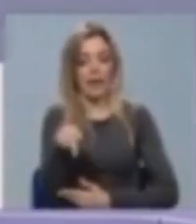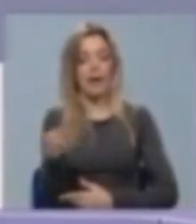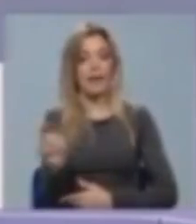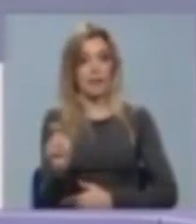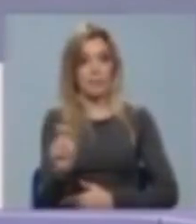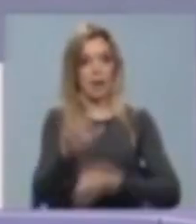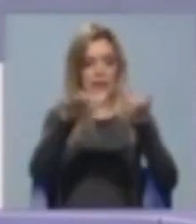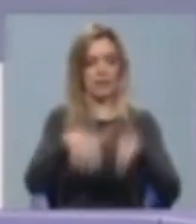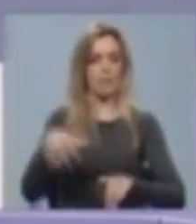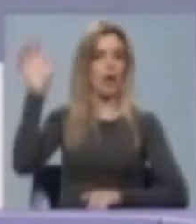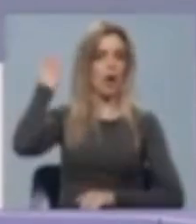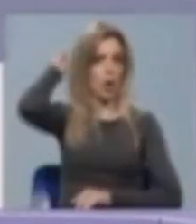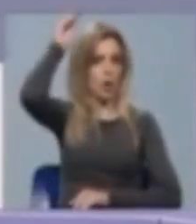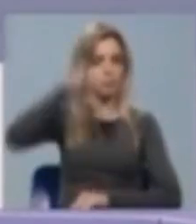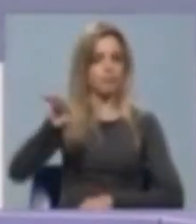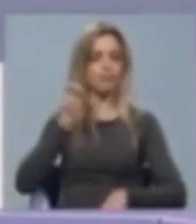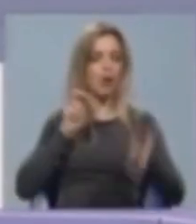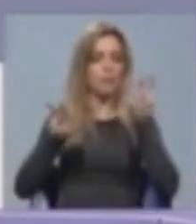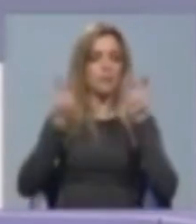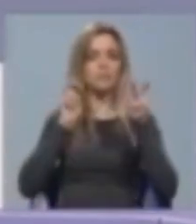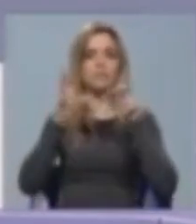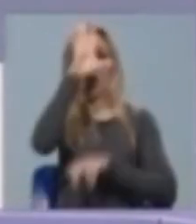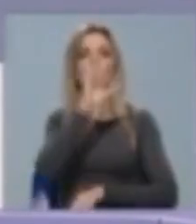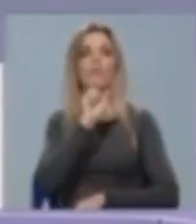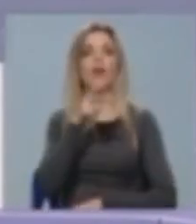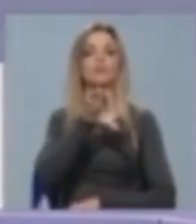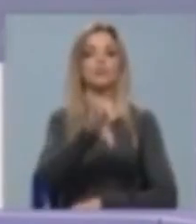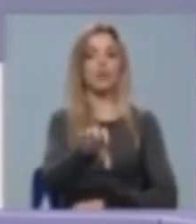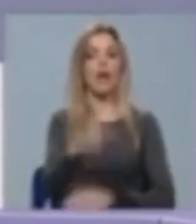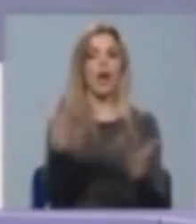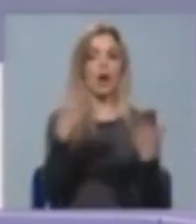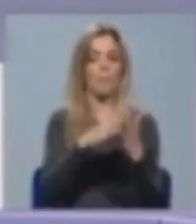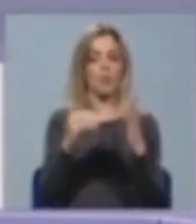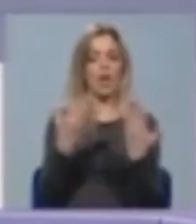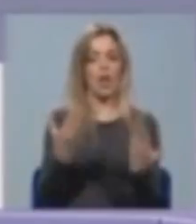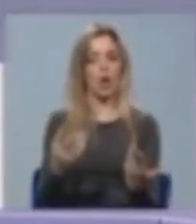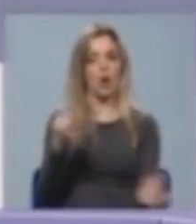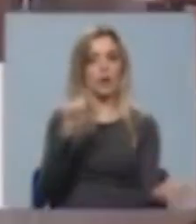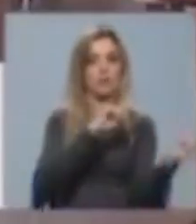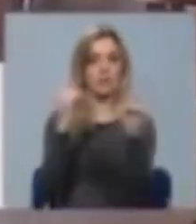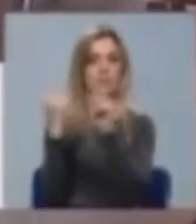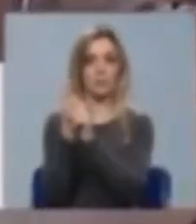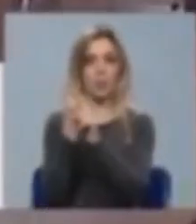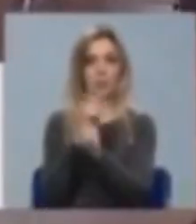vai ouvir os governos regionais sobre os atuais modelos de transporte aéreo.